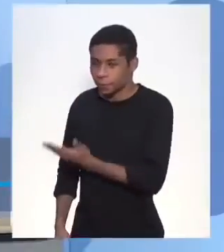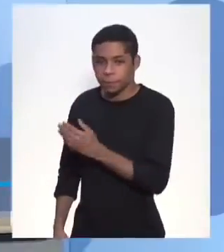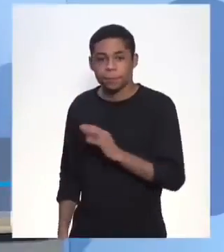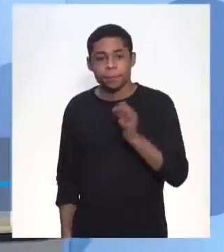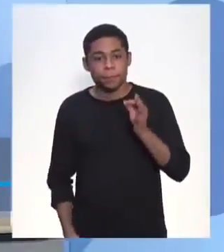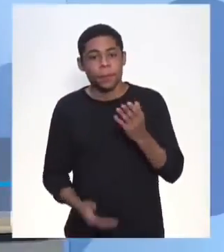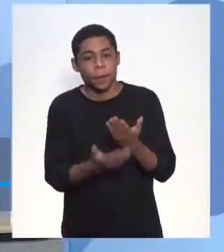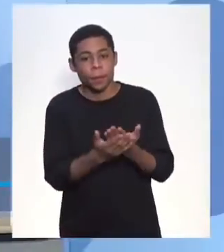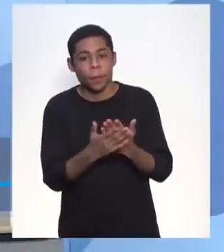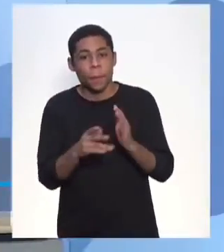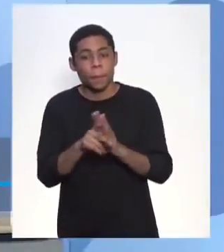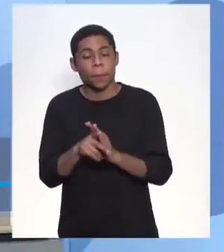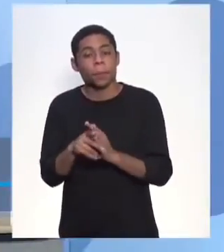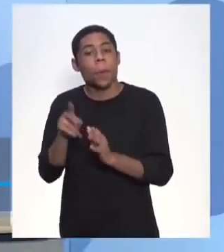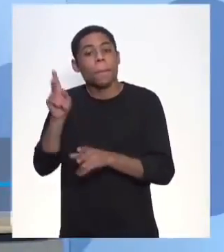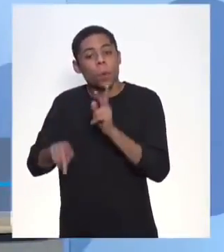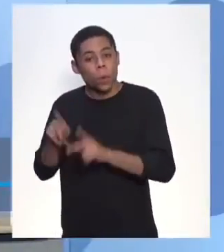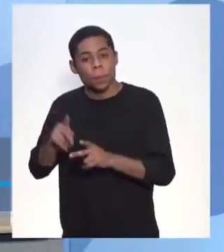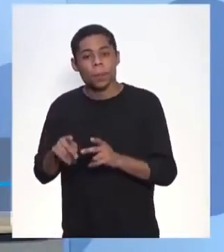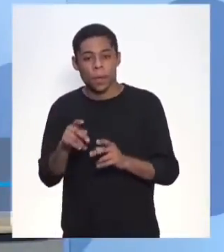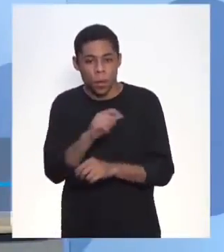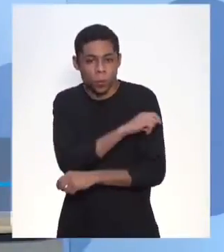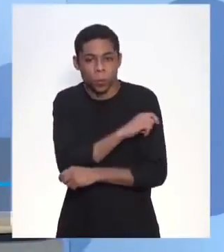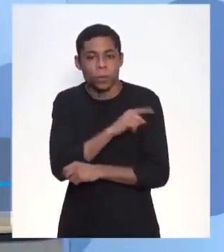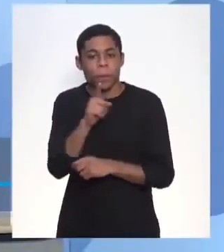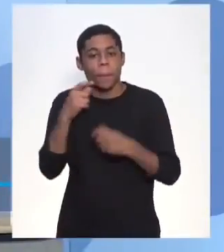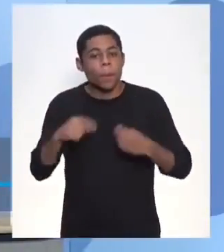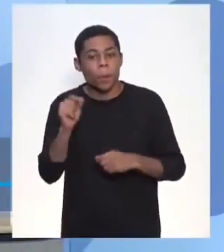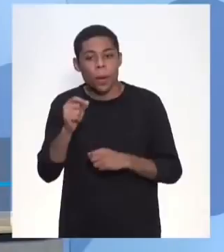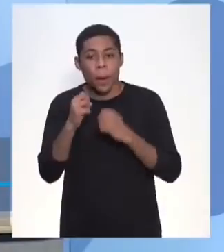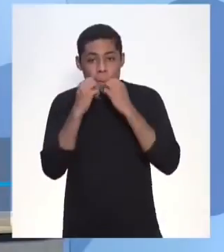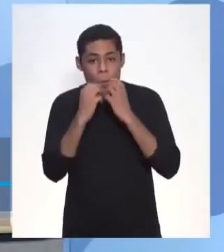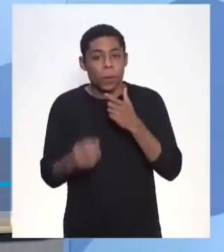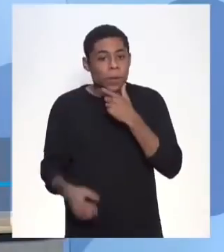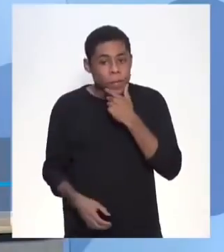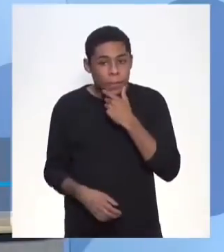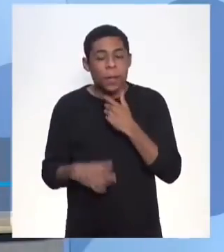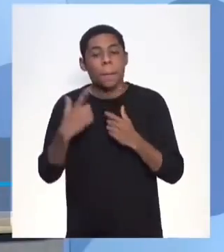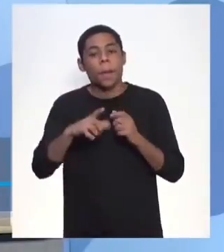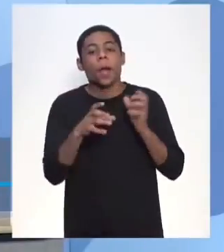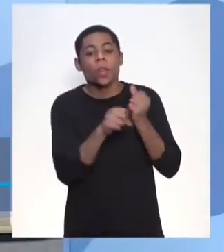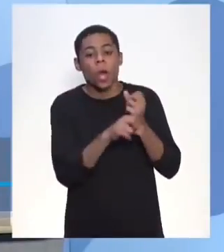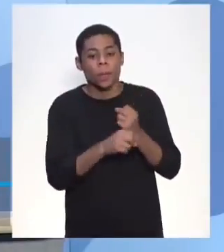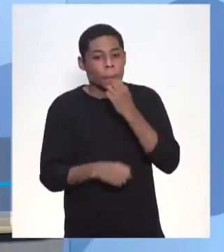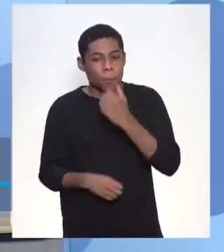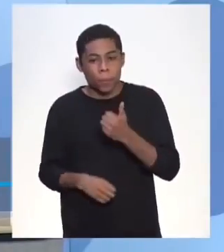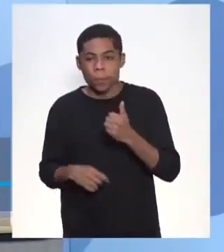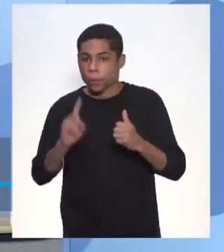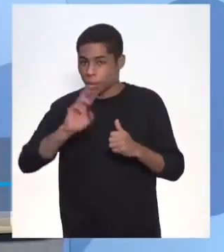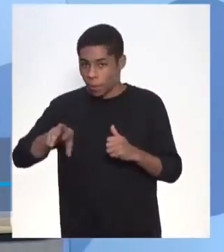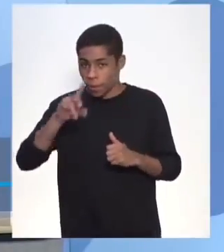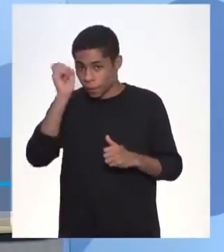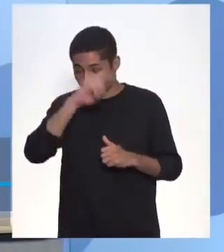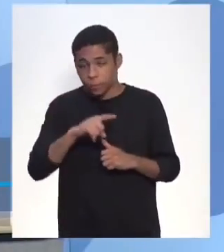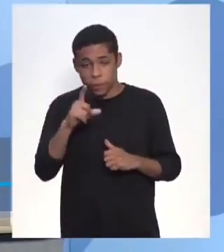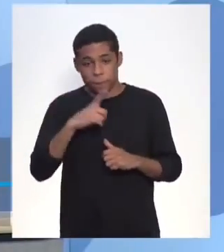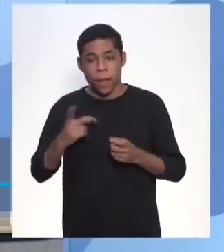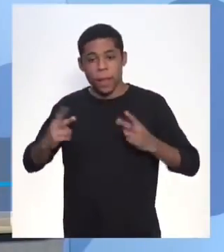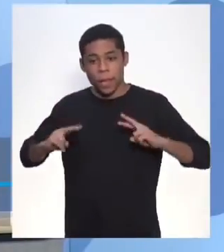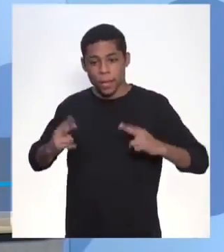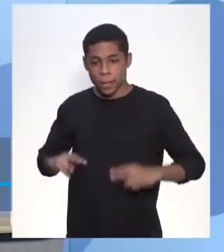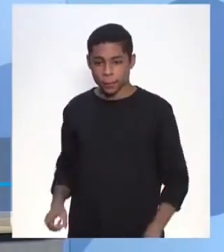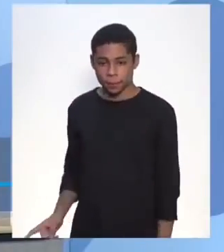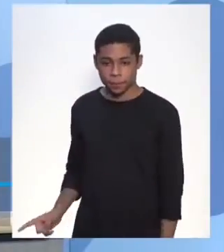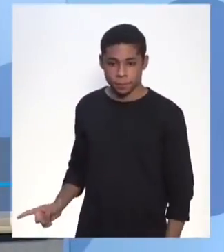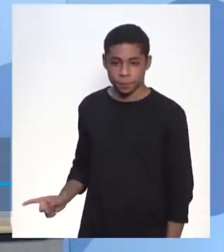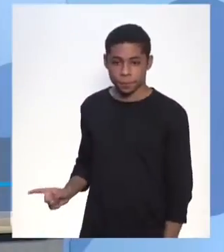para alunos da escola pública, então olha só, o requisito é você ser bom de inglês e ter boas notas, gente, não é tão difícil. Então, tem um link aí para vocês,